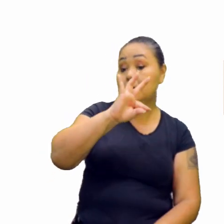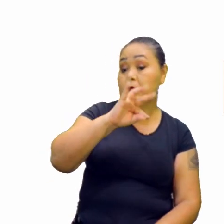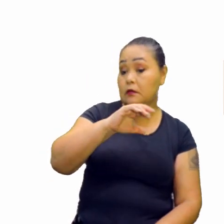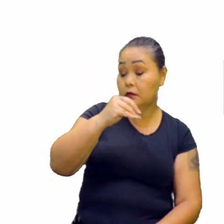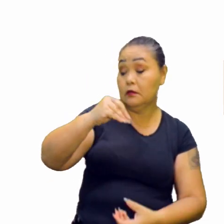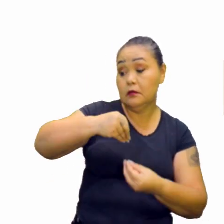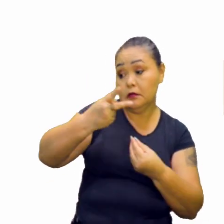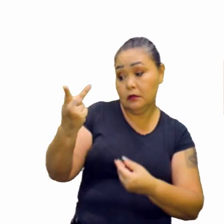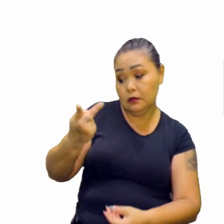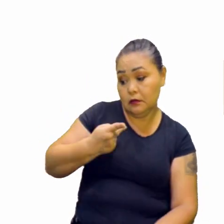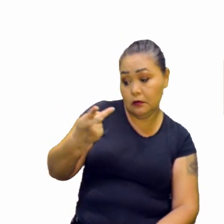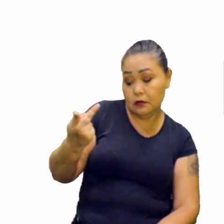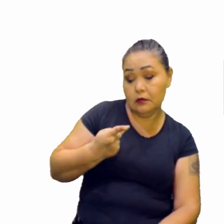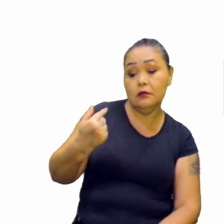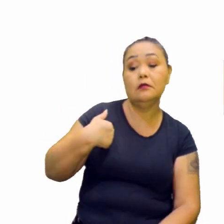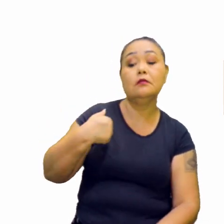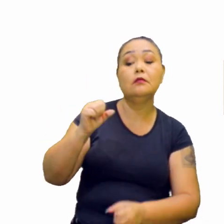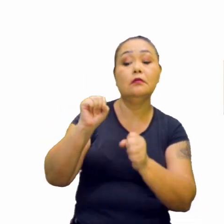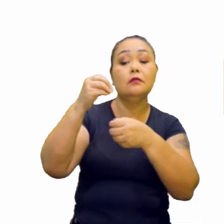sistema.